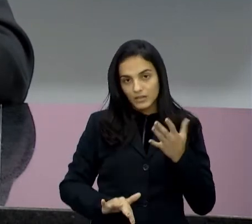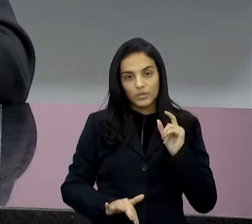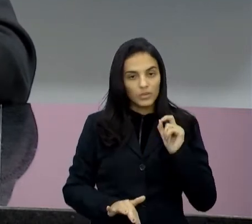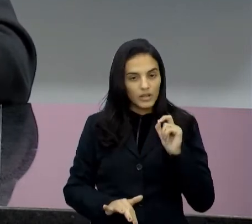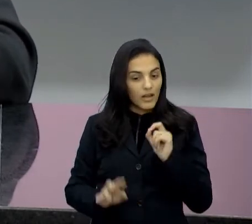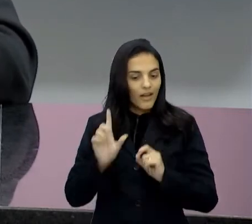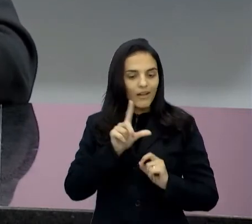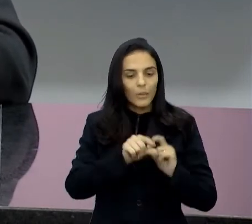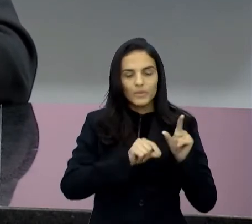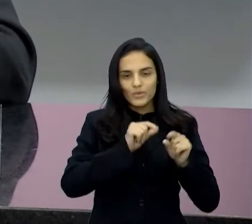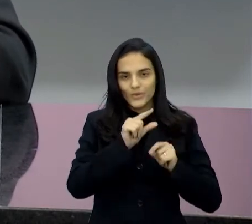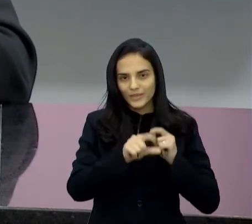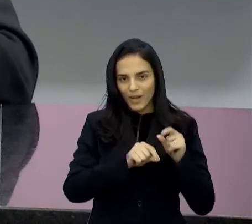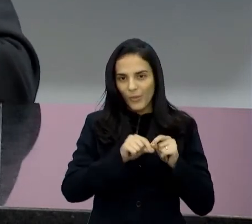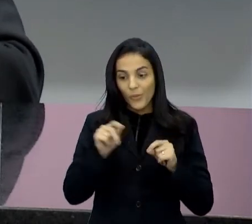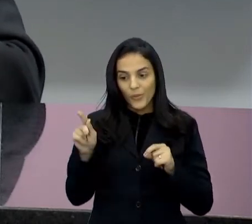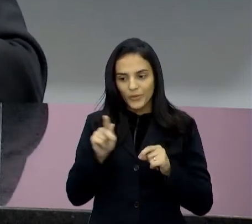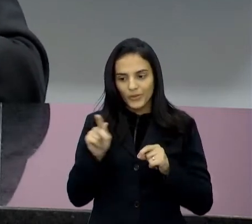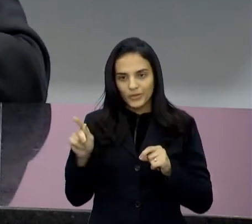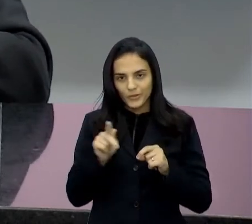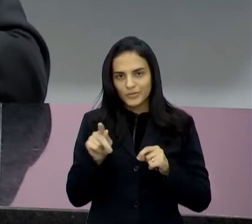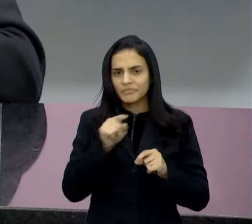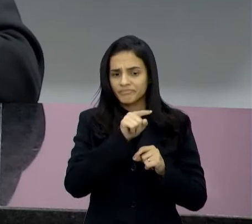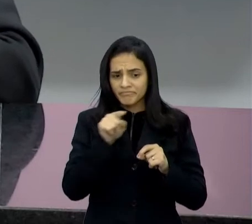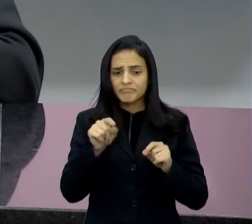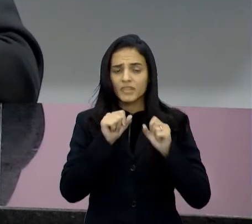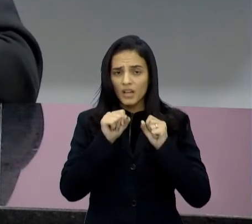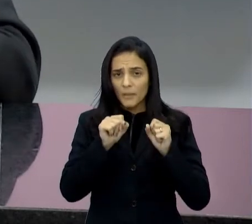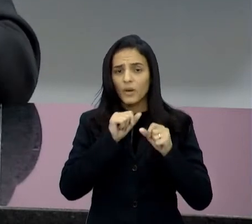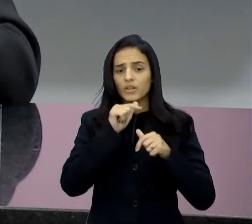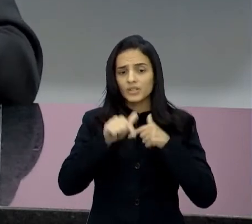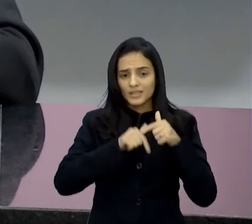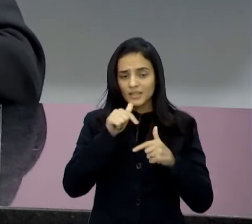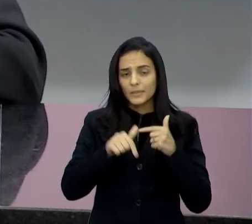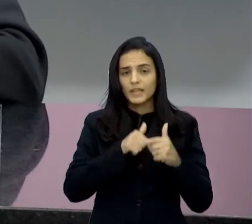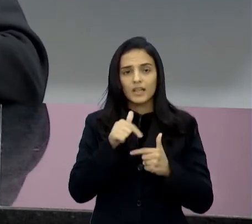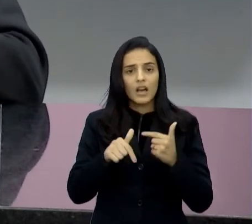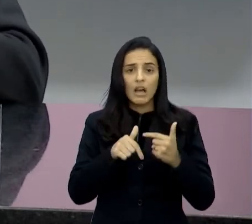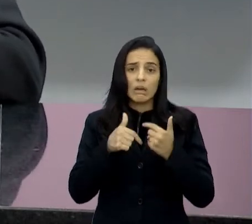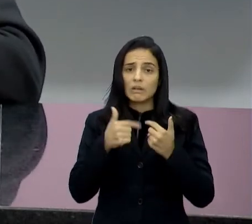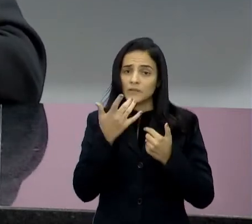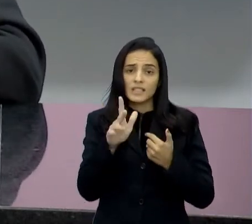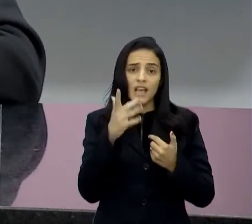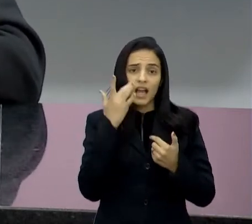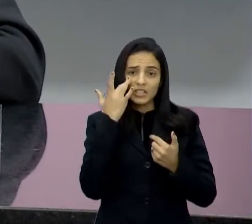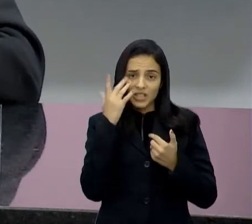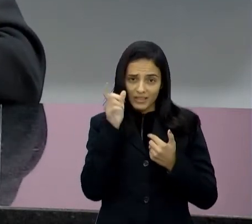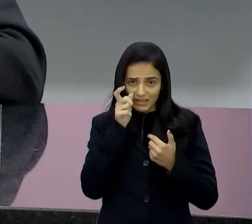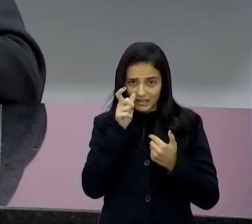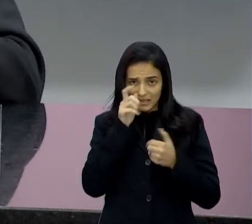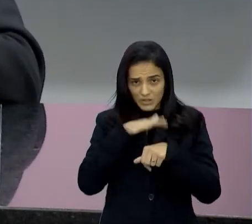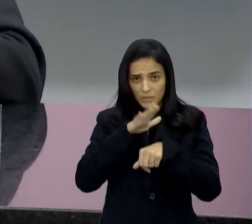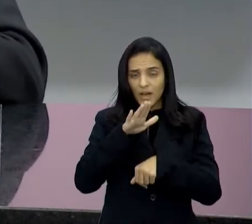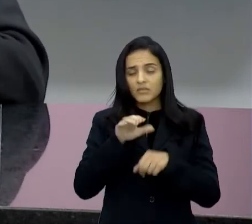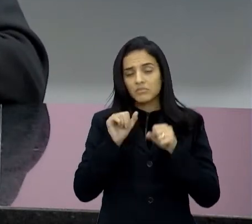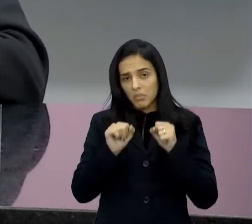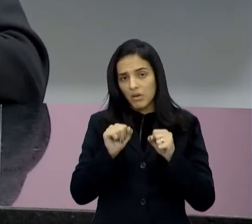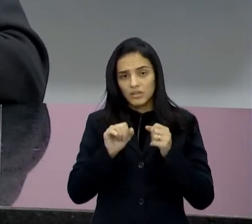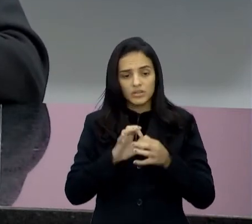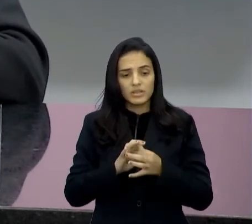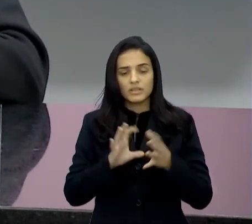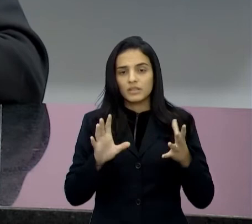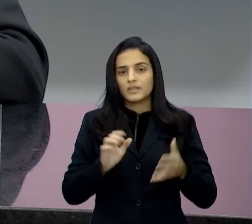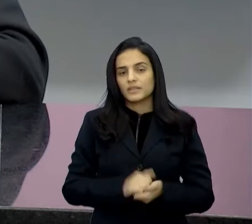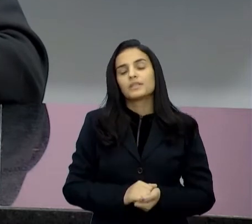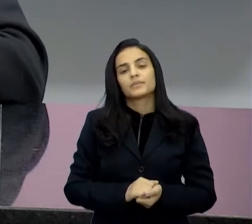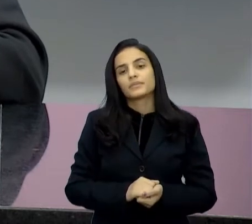é opcional para o professor, Você pode trabalhar da maneira que você achar mais interessante e os caminhos vão acabar